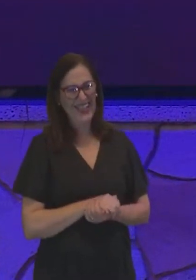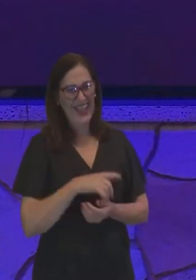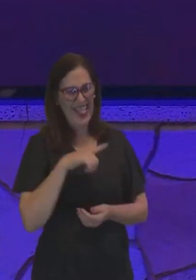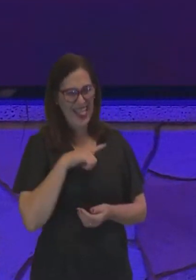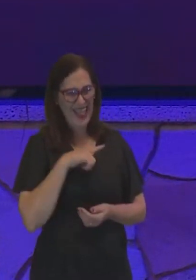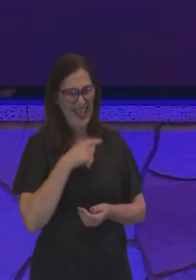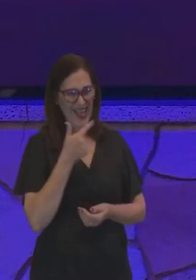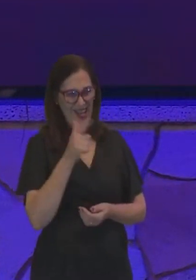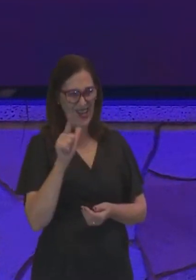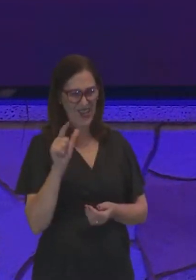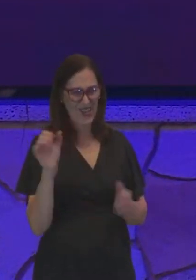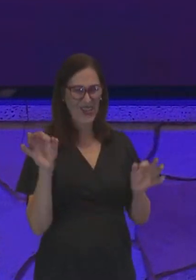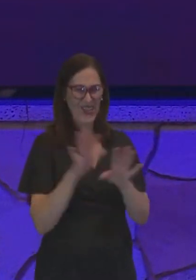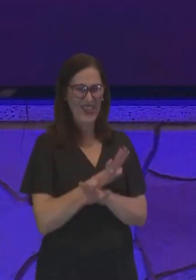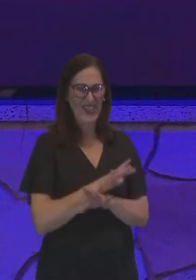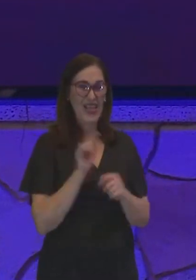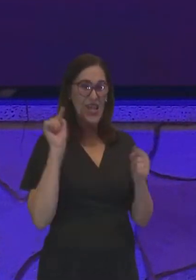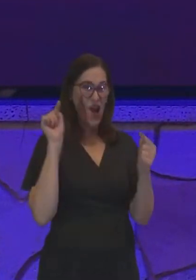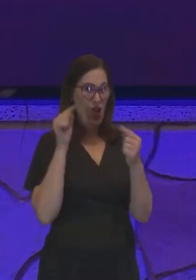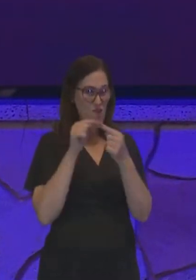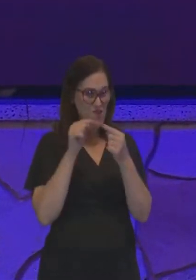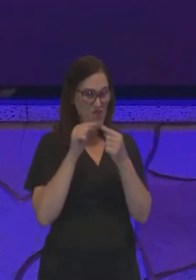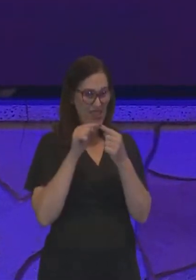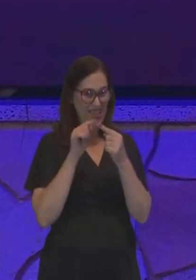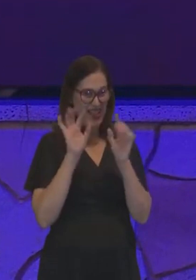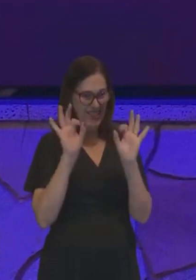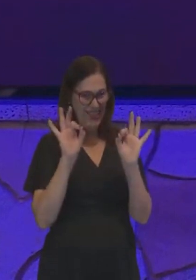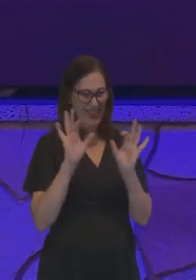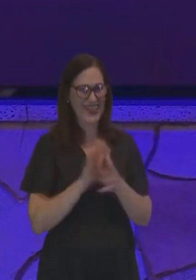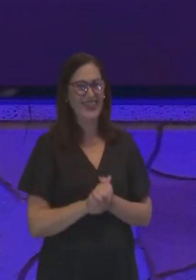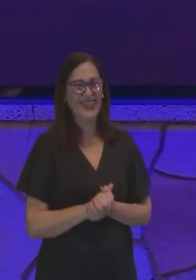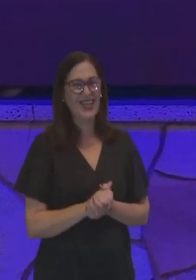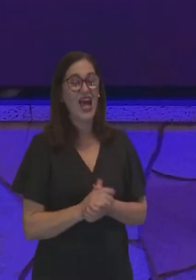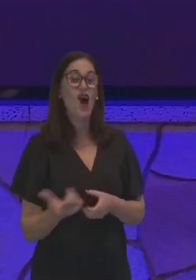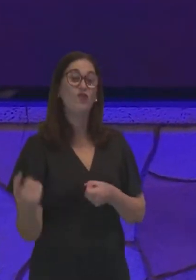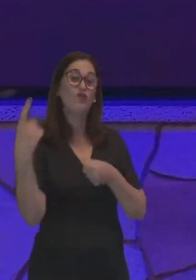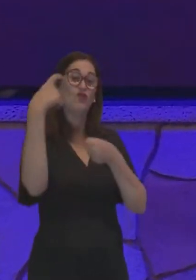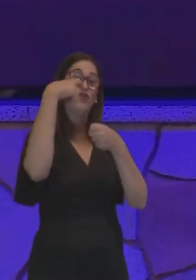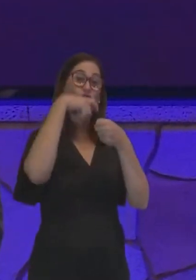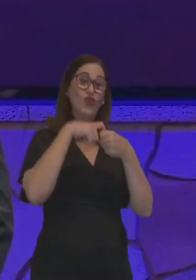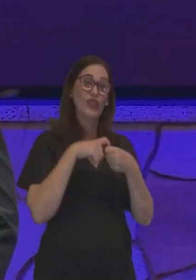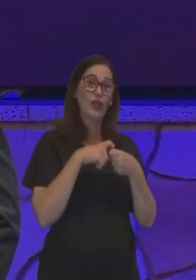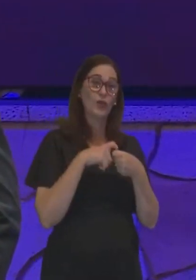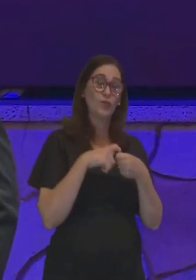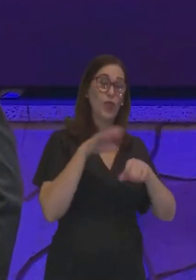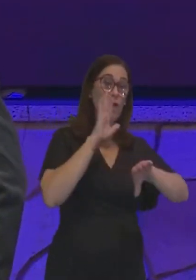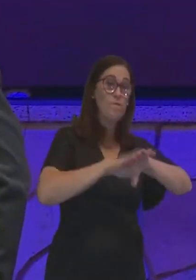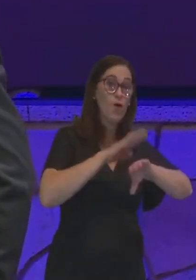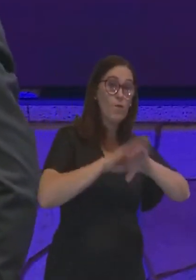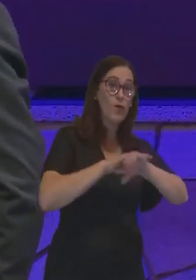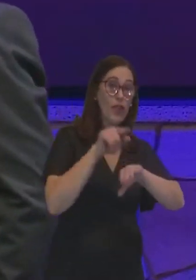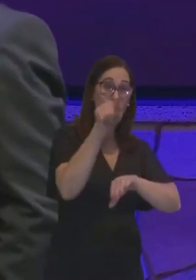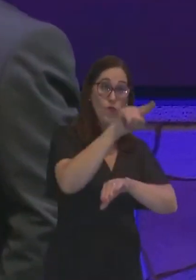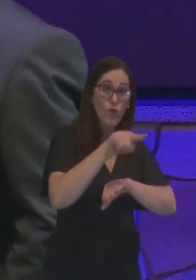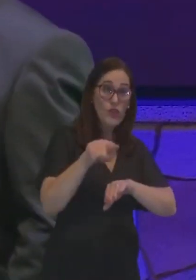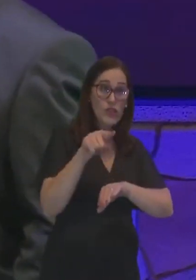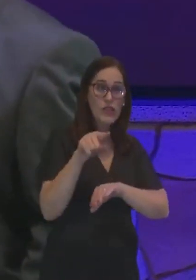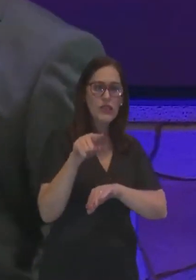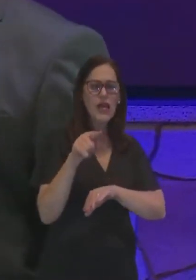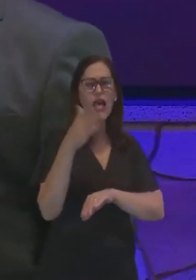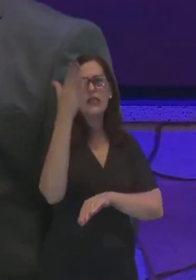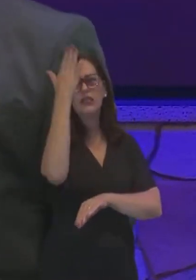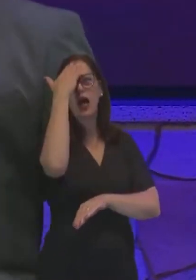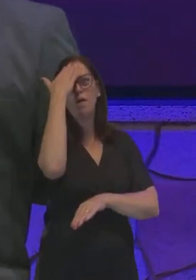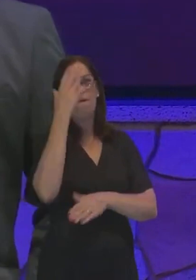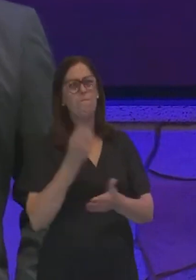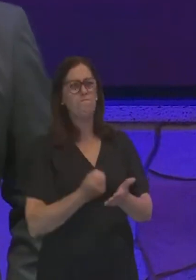Tem outro aqui prontinho, já estava combinado, viu? Mas voltando aqui, nesse momento em que vocês sabem de tantas